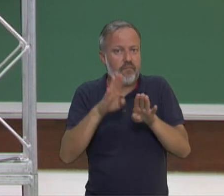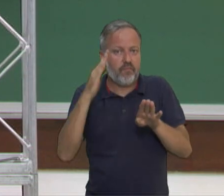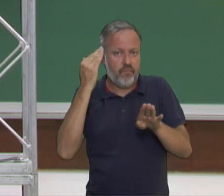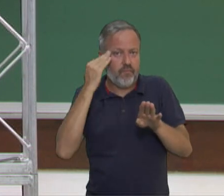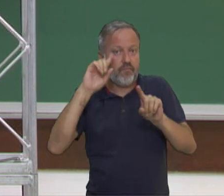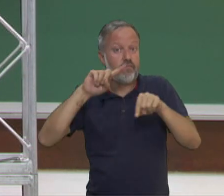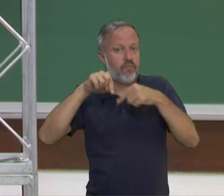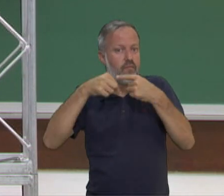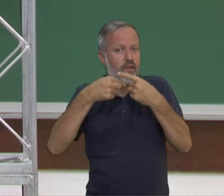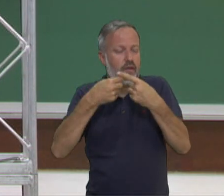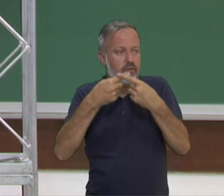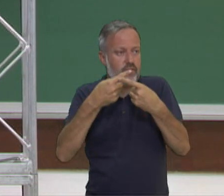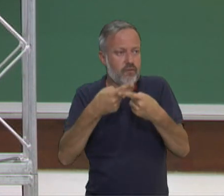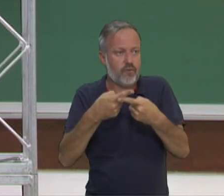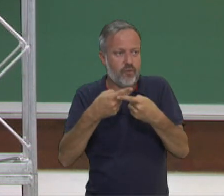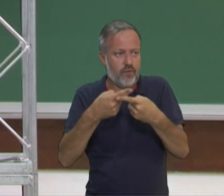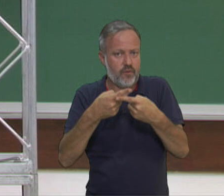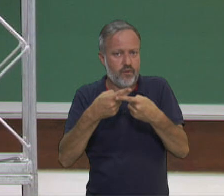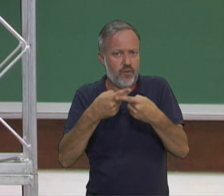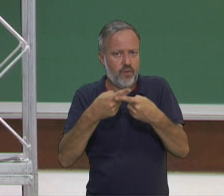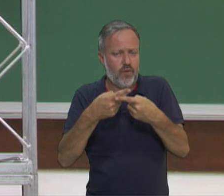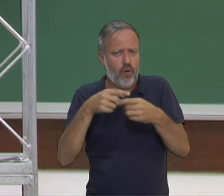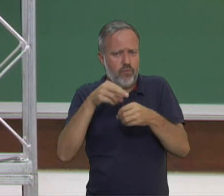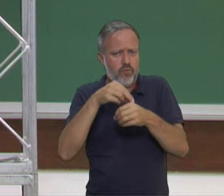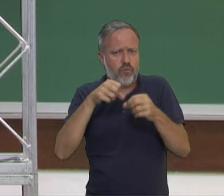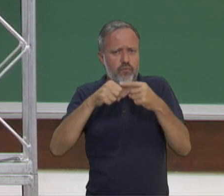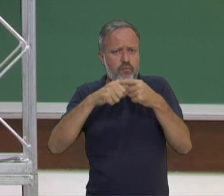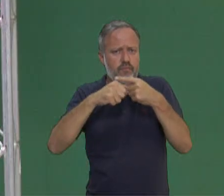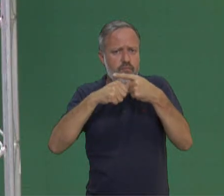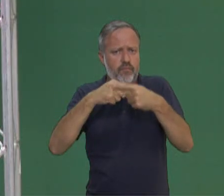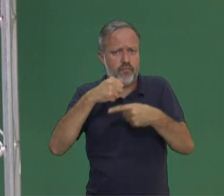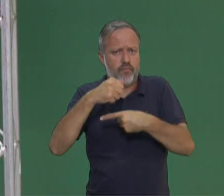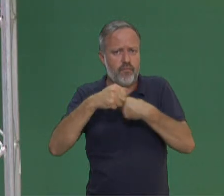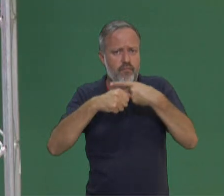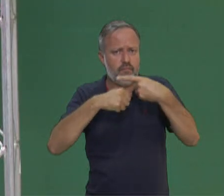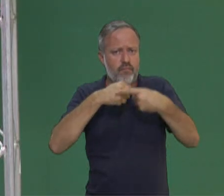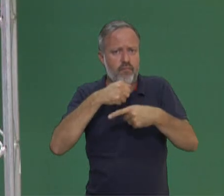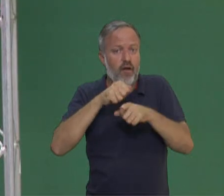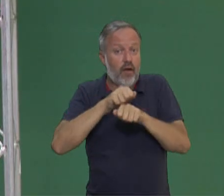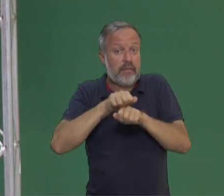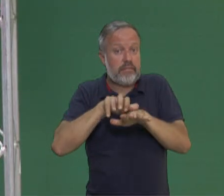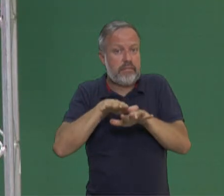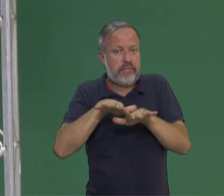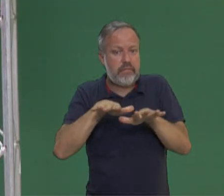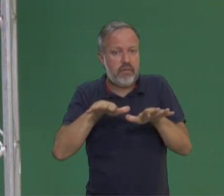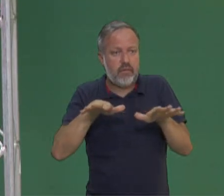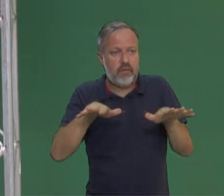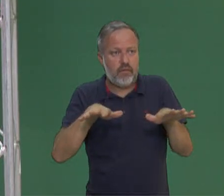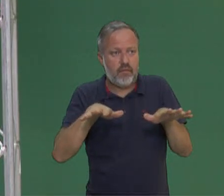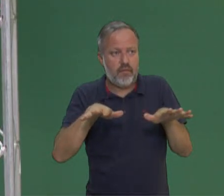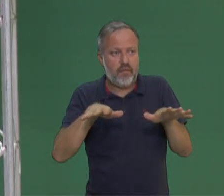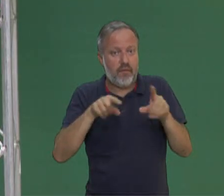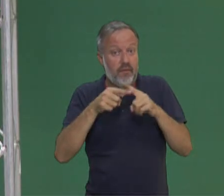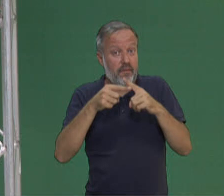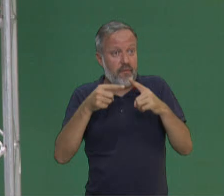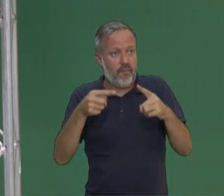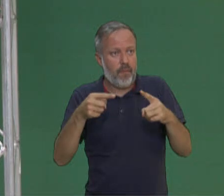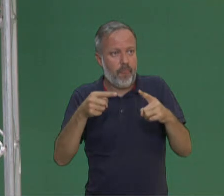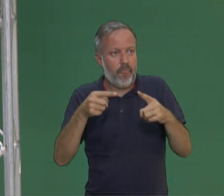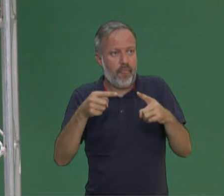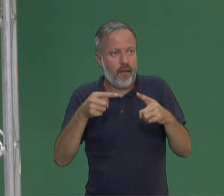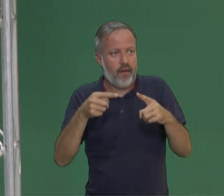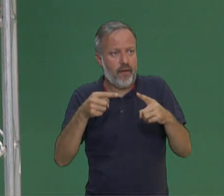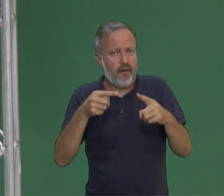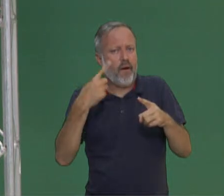de fissão nuclear, de átomos se desmanchando. Então, algo que parece assim um pouco, nossa, para